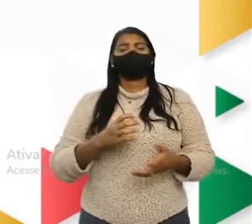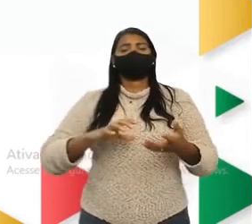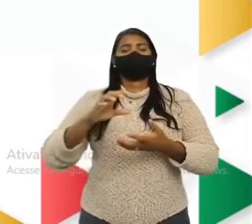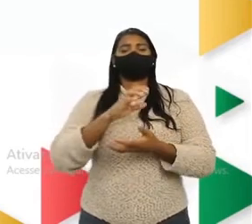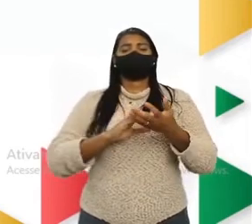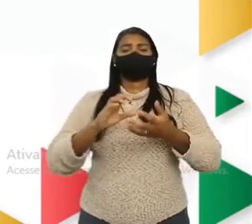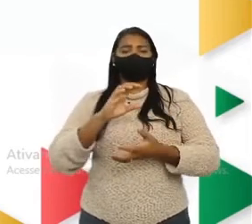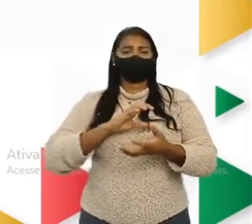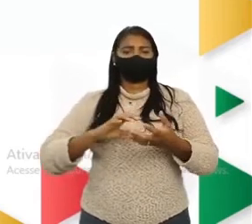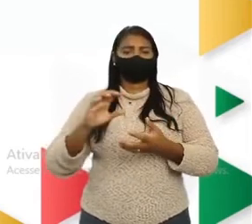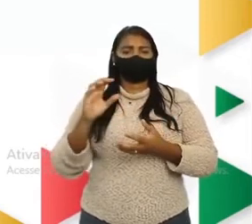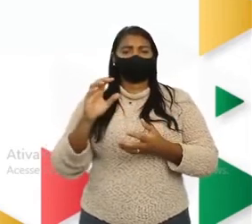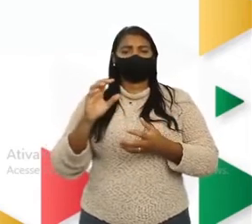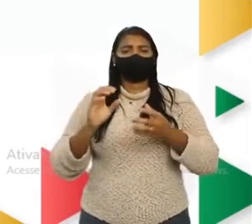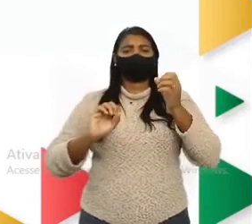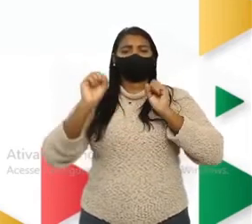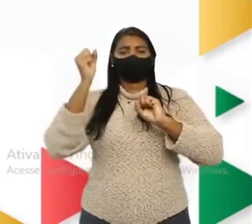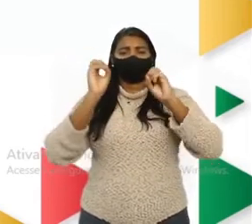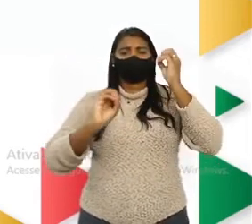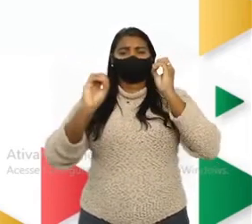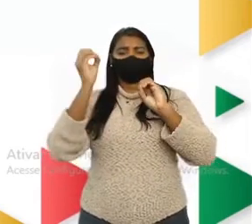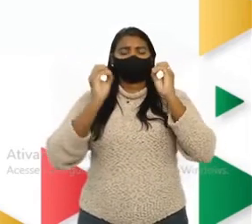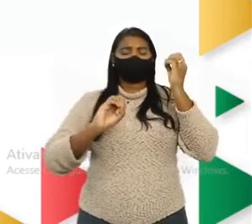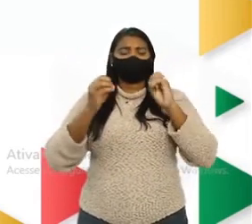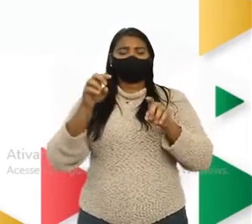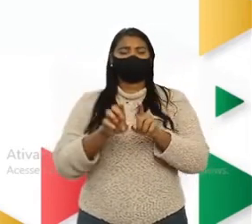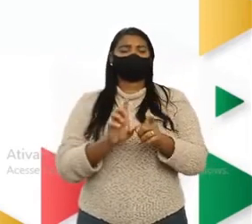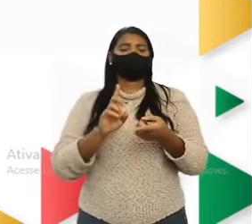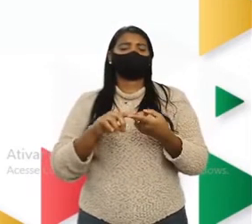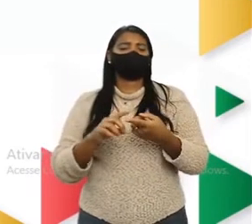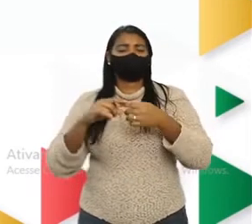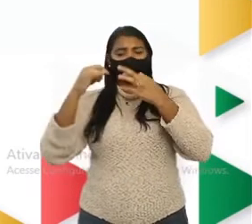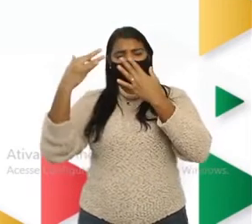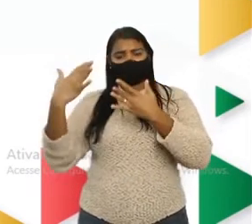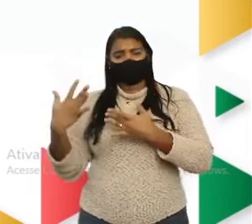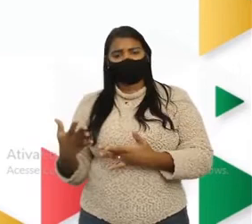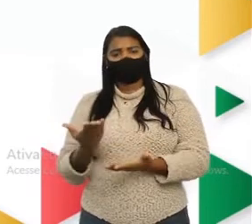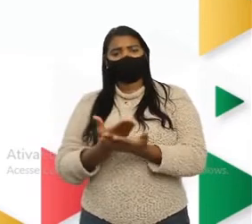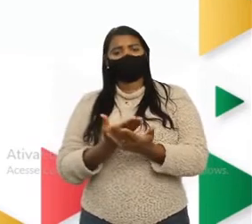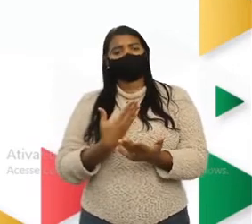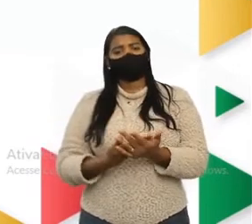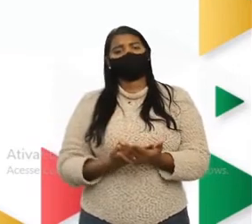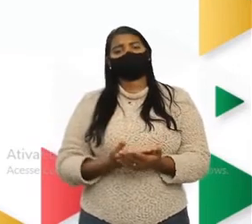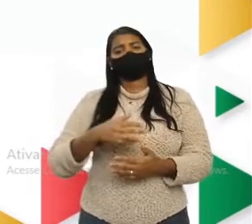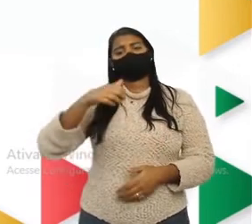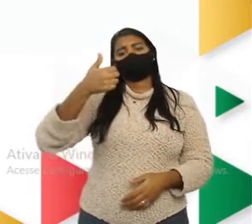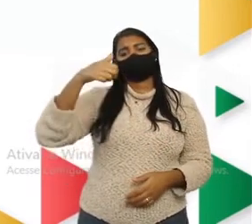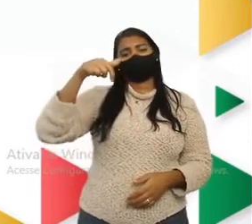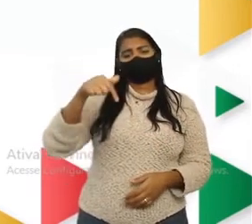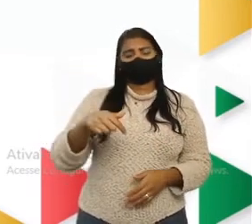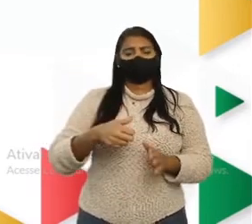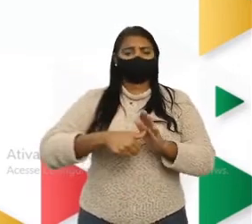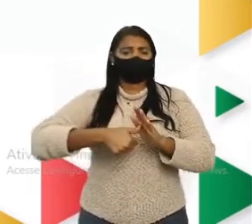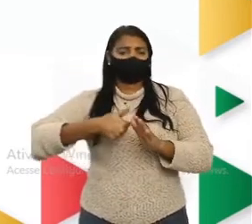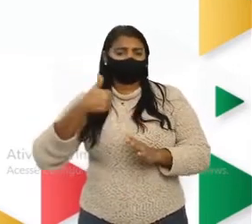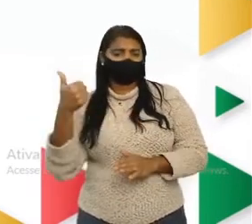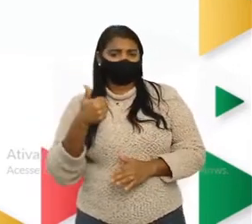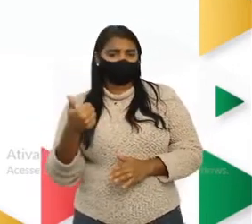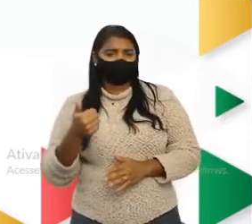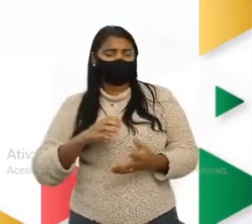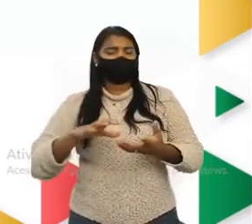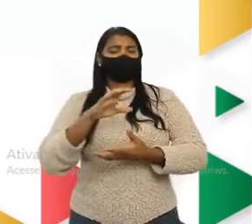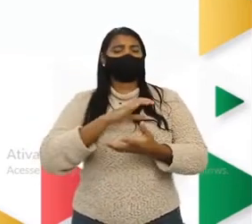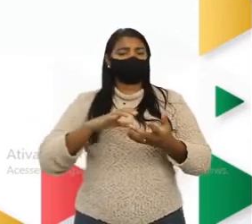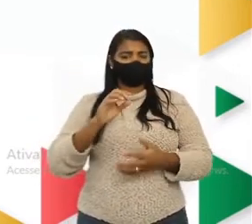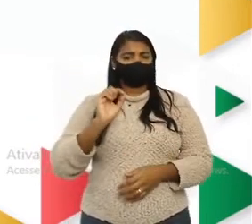né? 1917, 19 e 20, nós já falamos em uma outra aula, né? 17 foi a primeira greve geral, 19 e